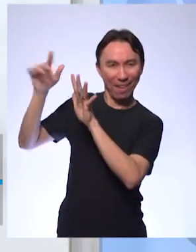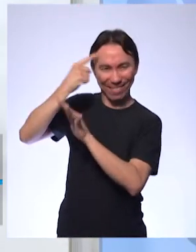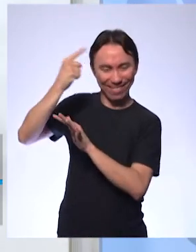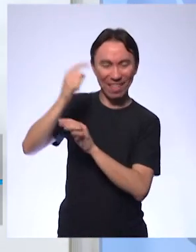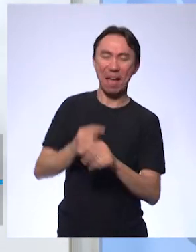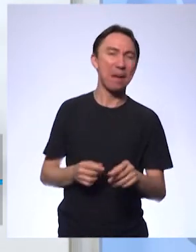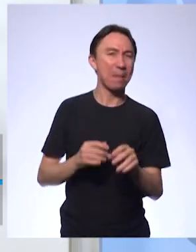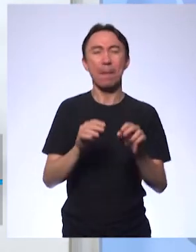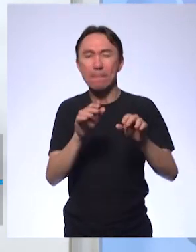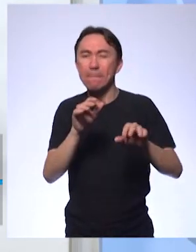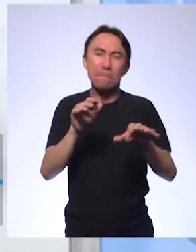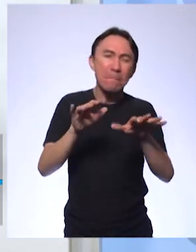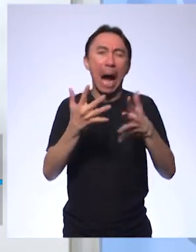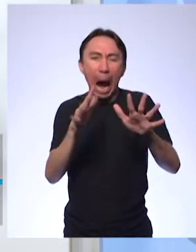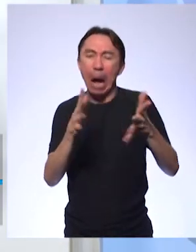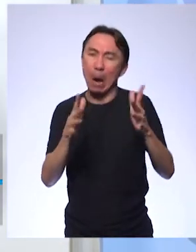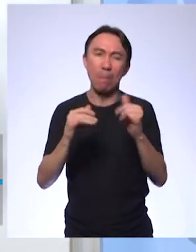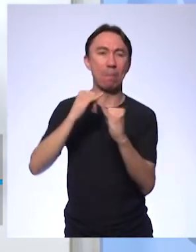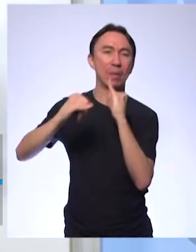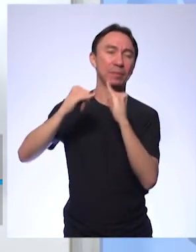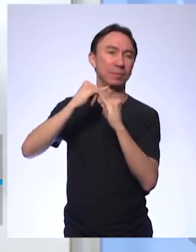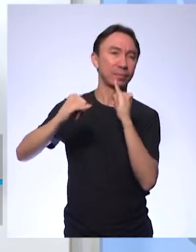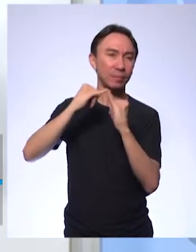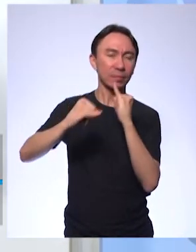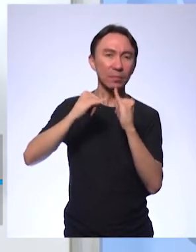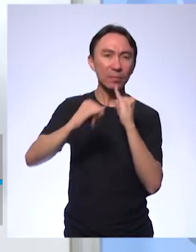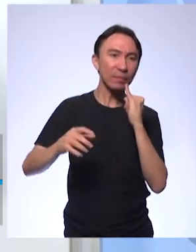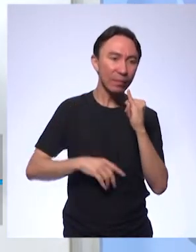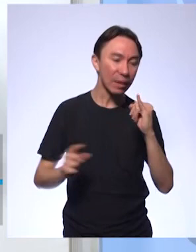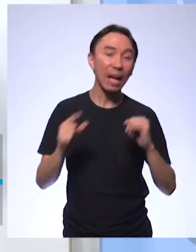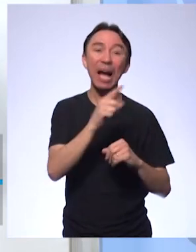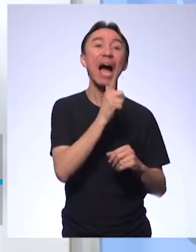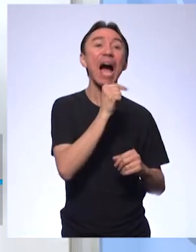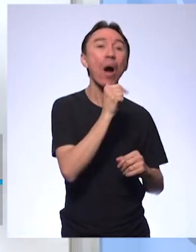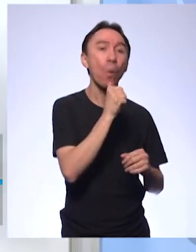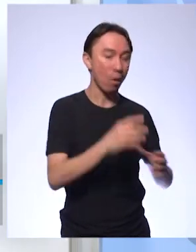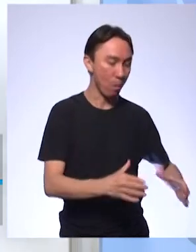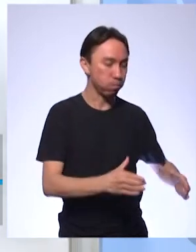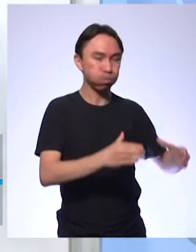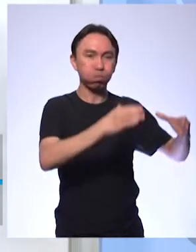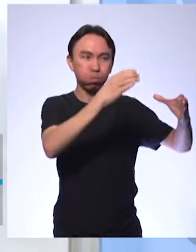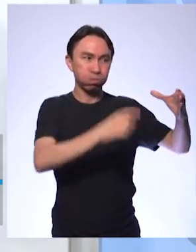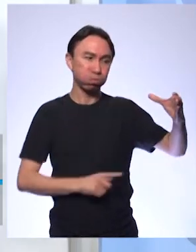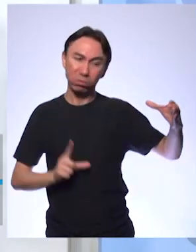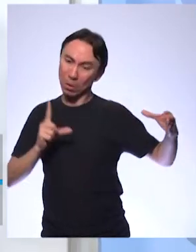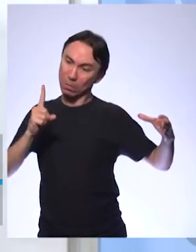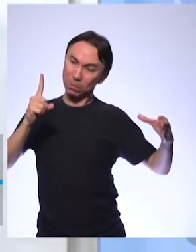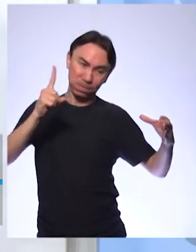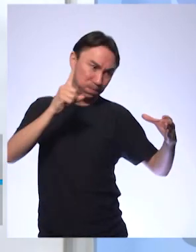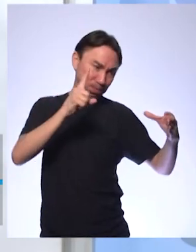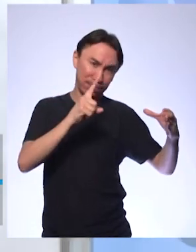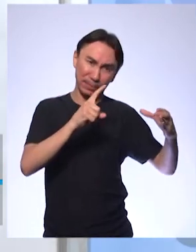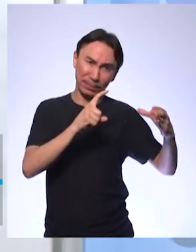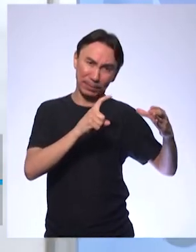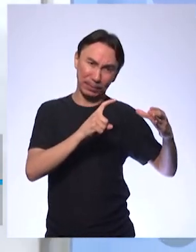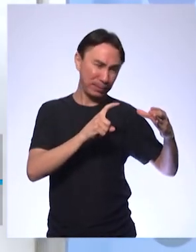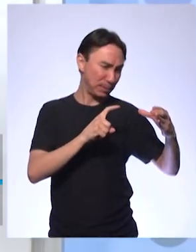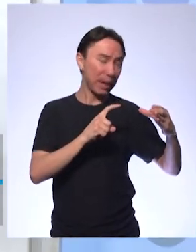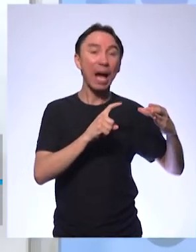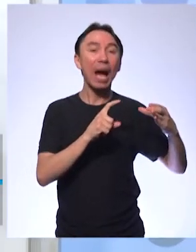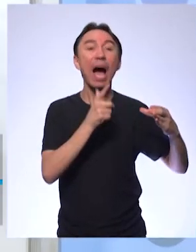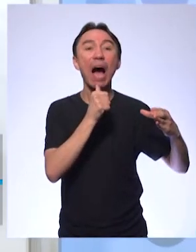E esse vapor, ele é injetado num tanque que está cheio d'água e a água se mistura aquilo. É claro que essa